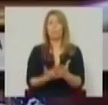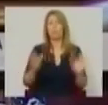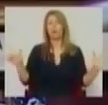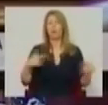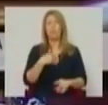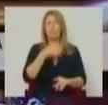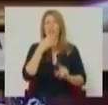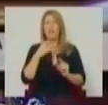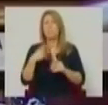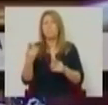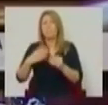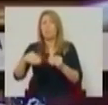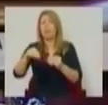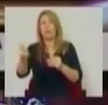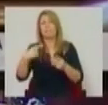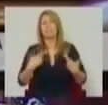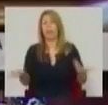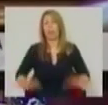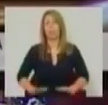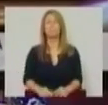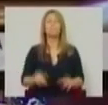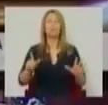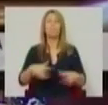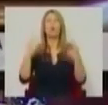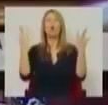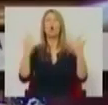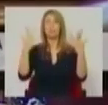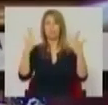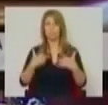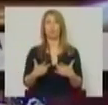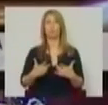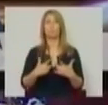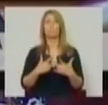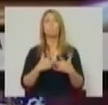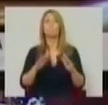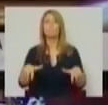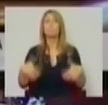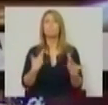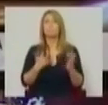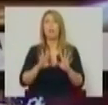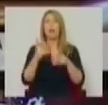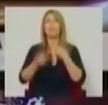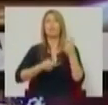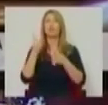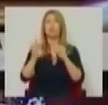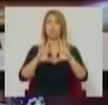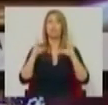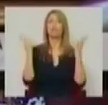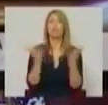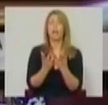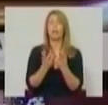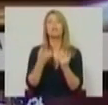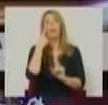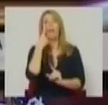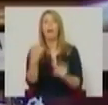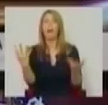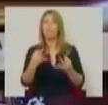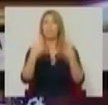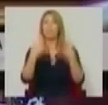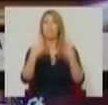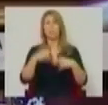isso. Sobre o orçamento, penso que já podemos dispensar avaliações mais genéricas. É reconhecido que este orçamento, isso